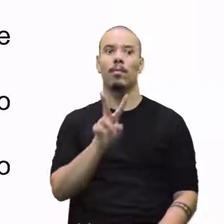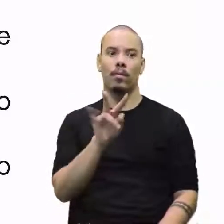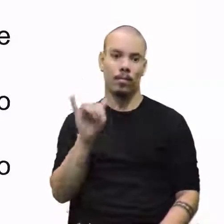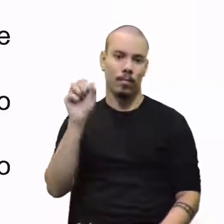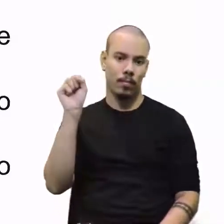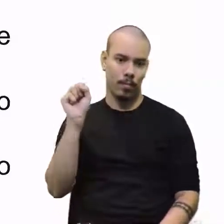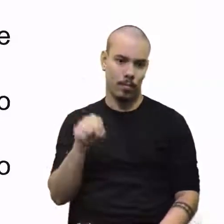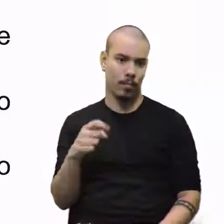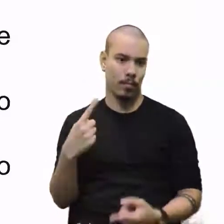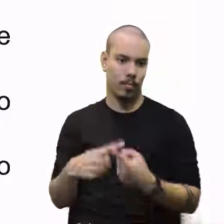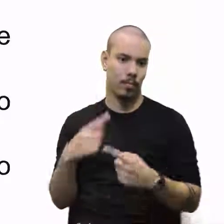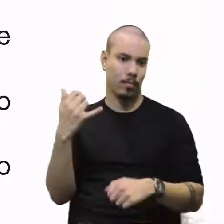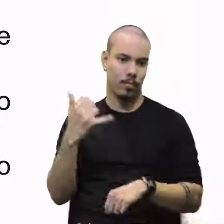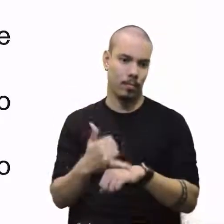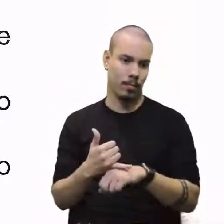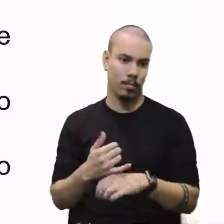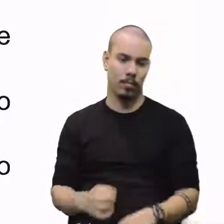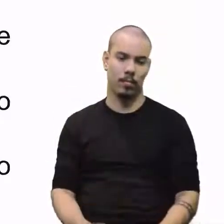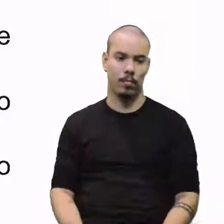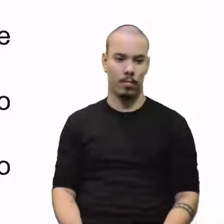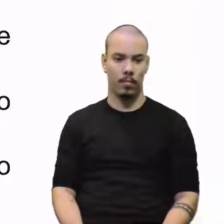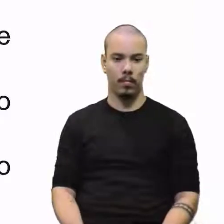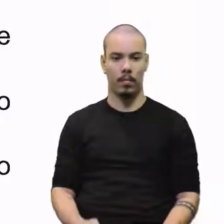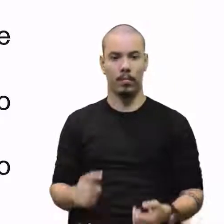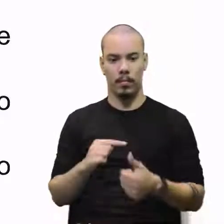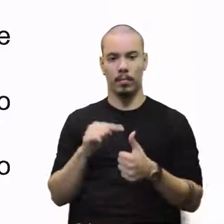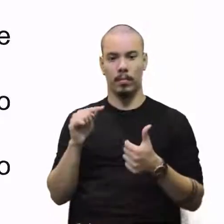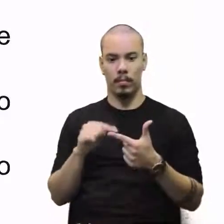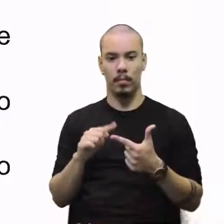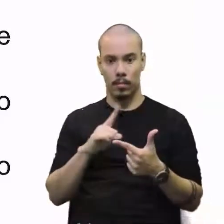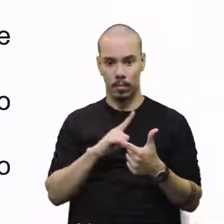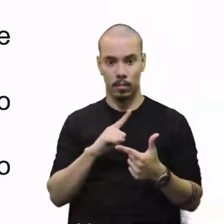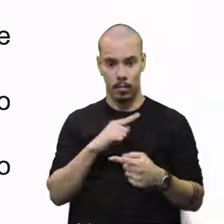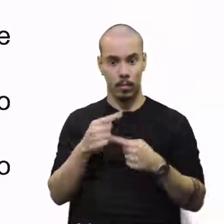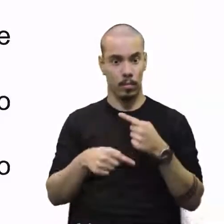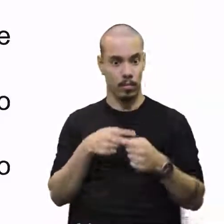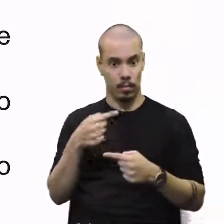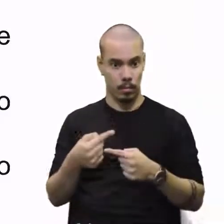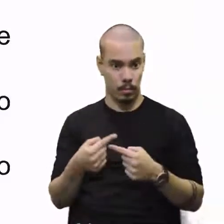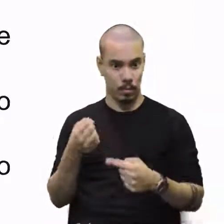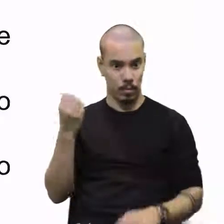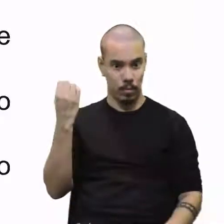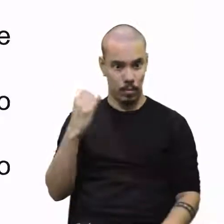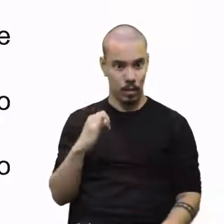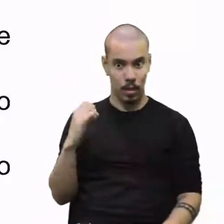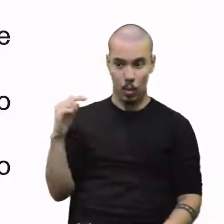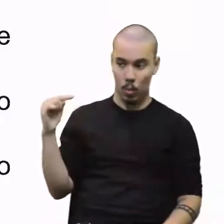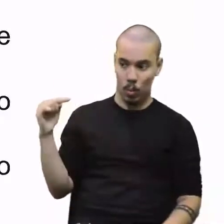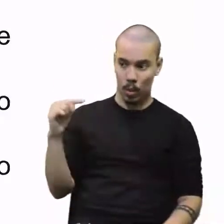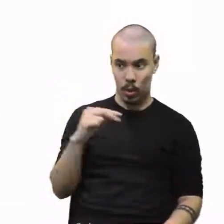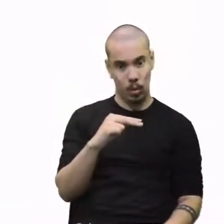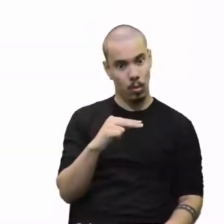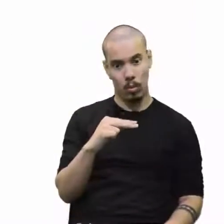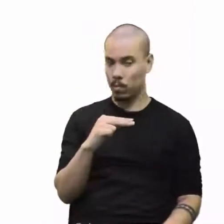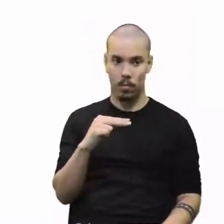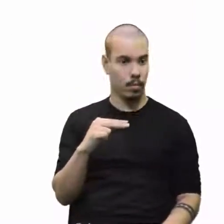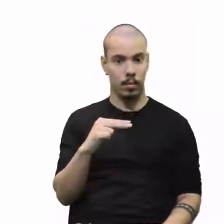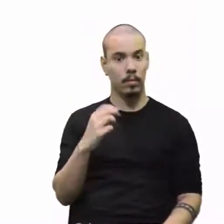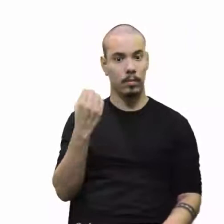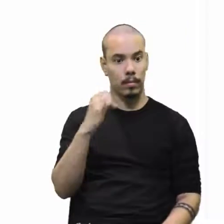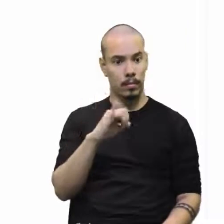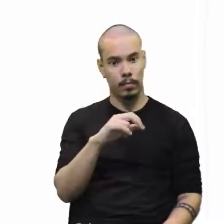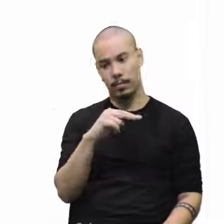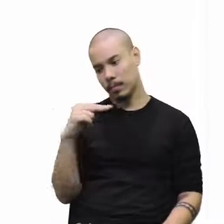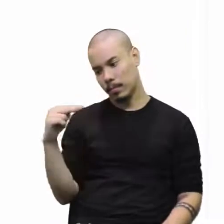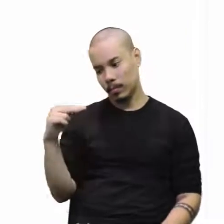anel é metálico. Nós já vimos aí, né, que... Produz corrente alternada no anel se é só indo... Não, se agora você dissesse que